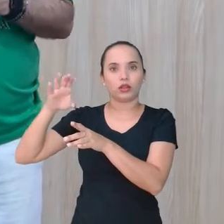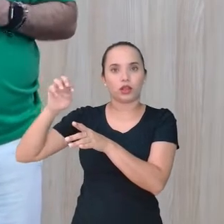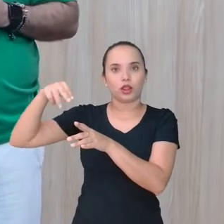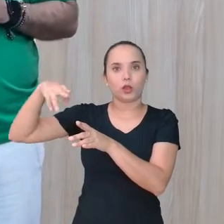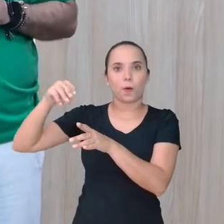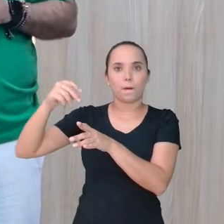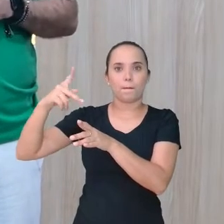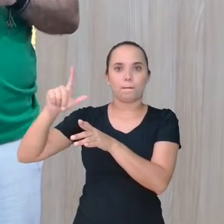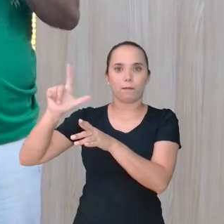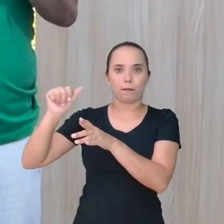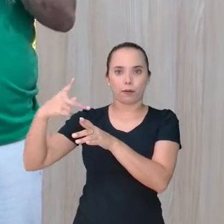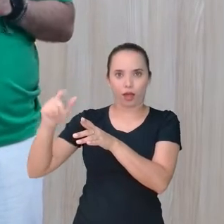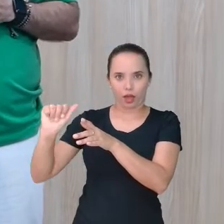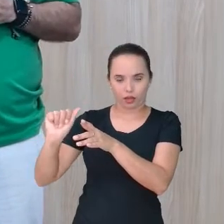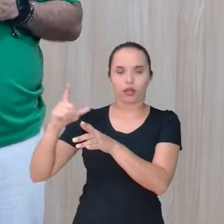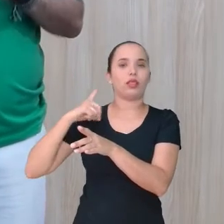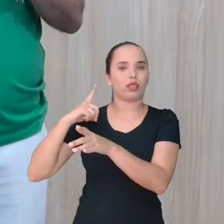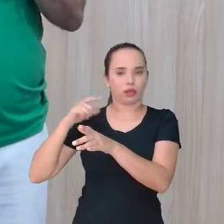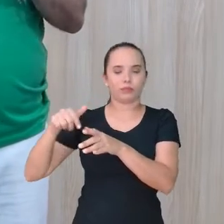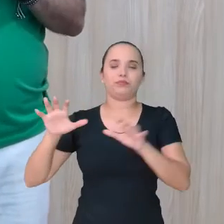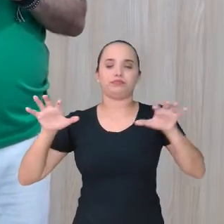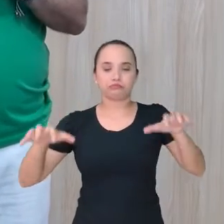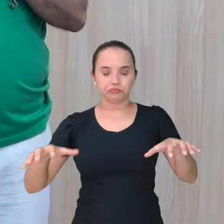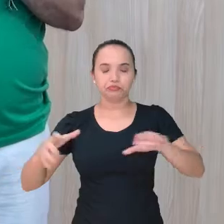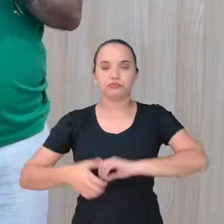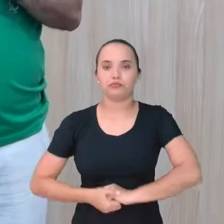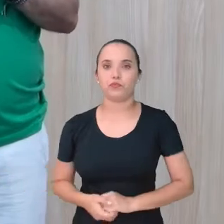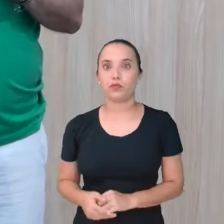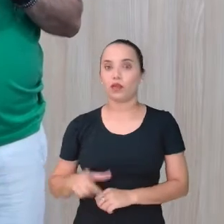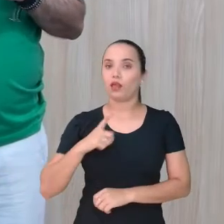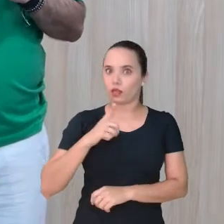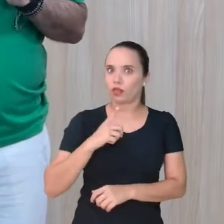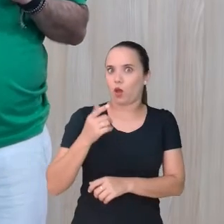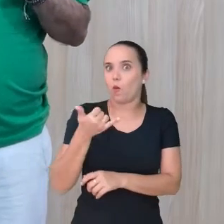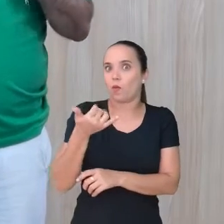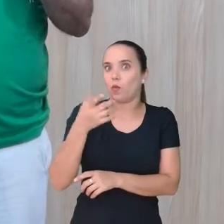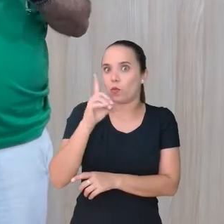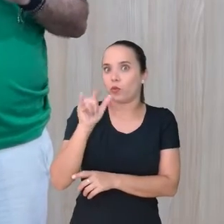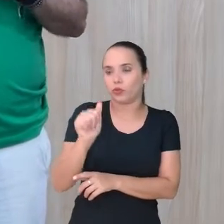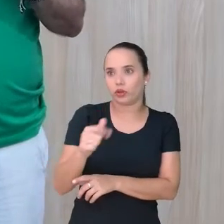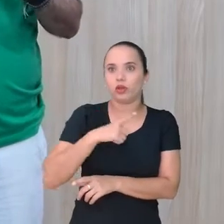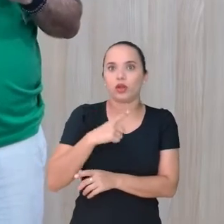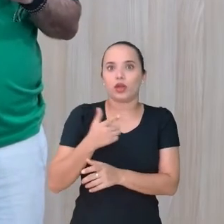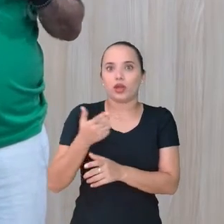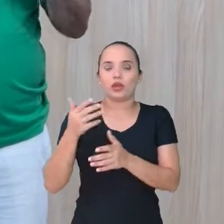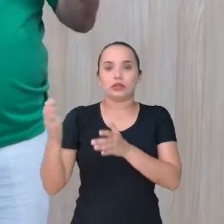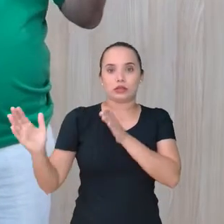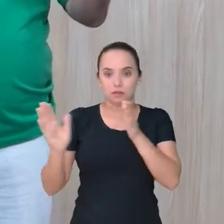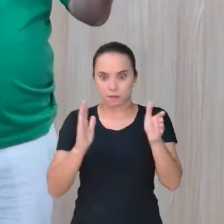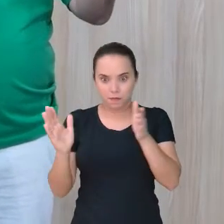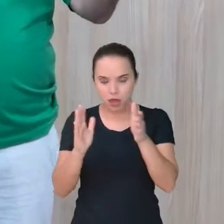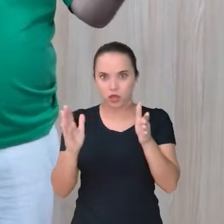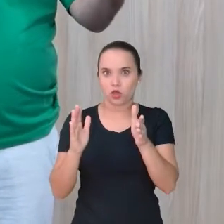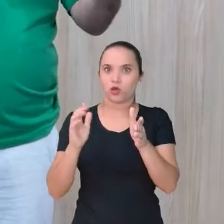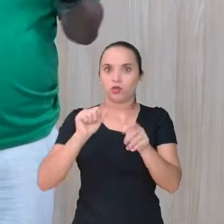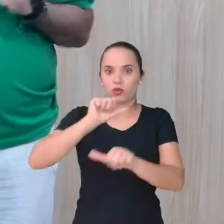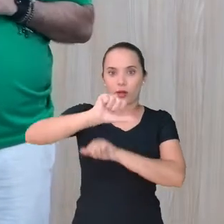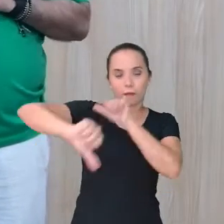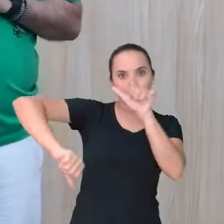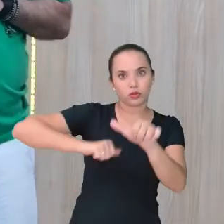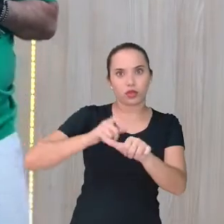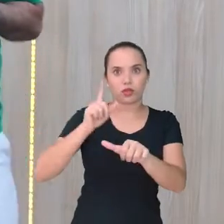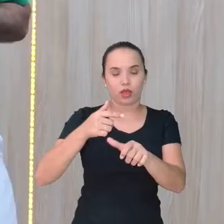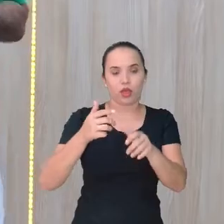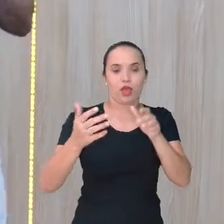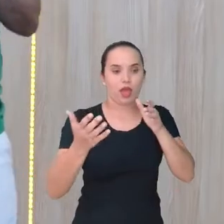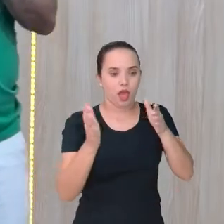data, né, específica, né, a gente tem a data que vai marcar a transição do que a gente chama, né, de Idade Antiga para a